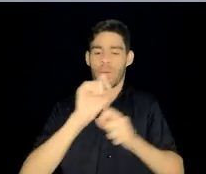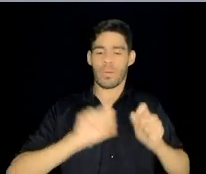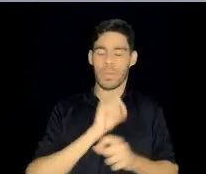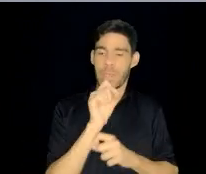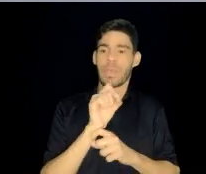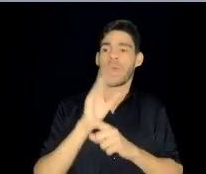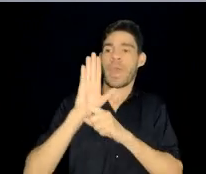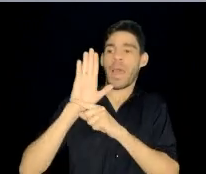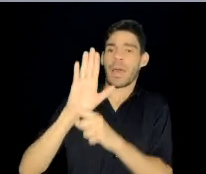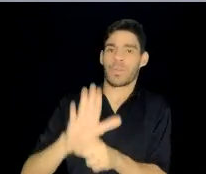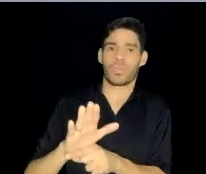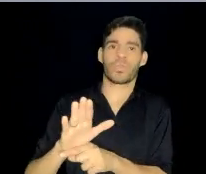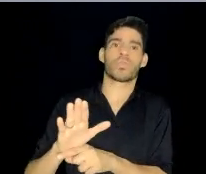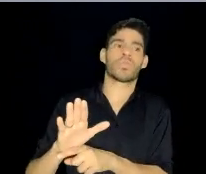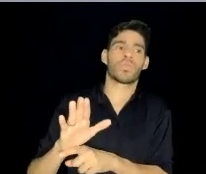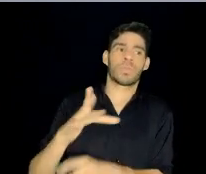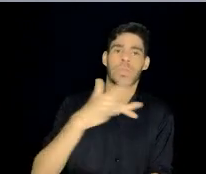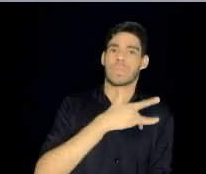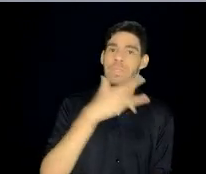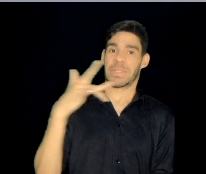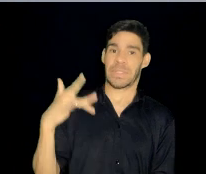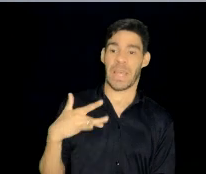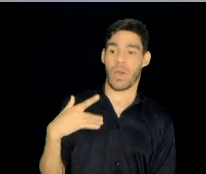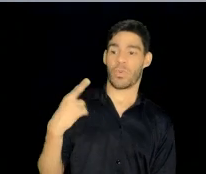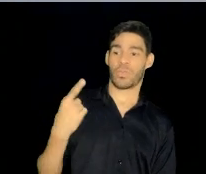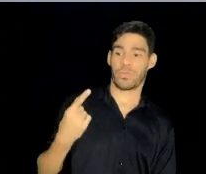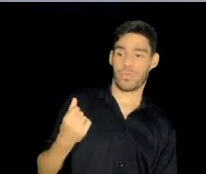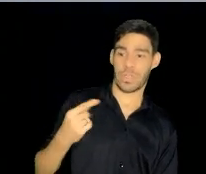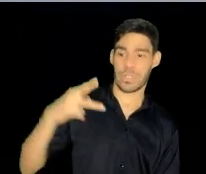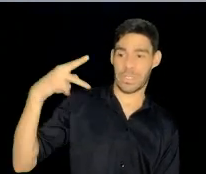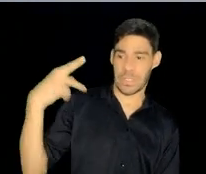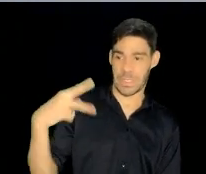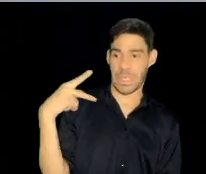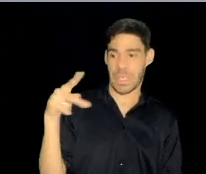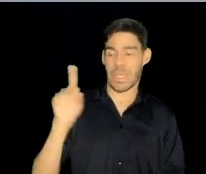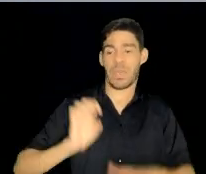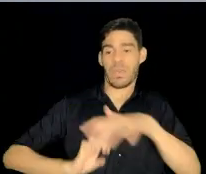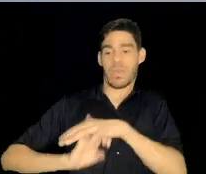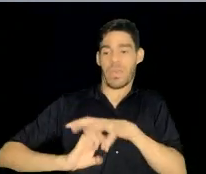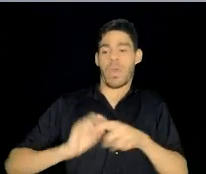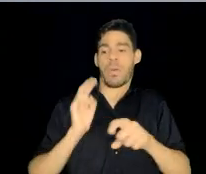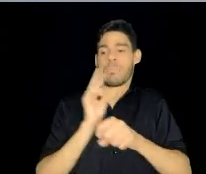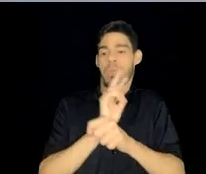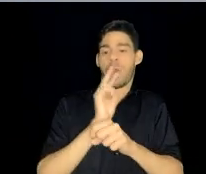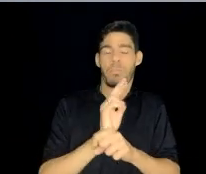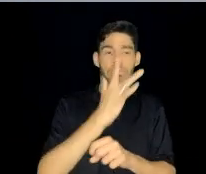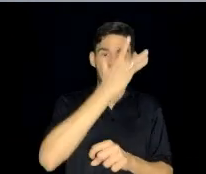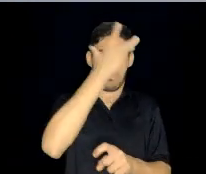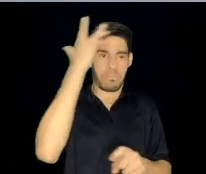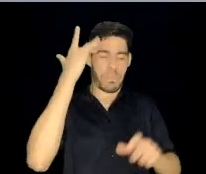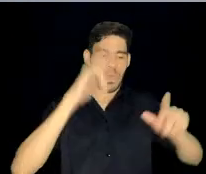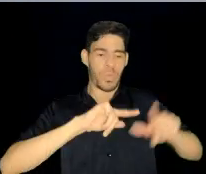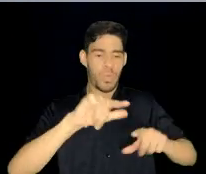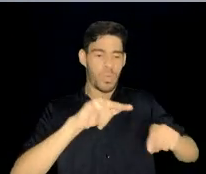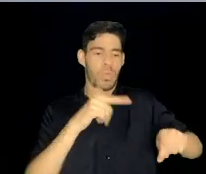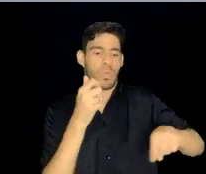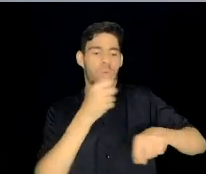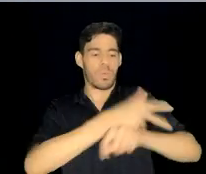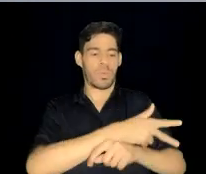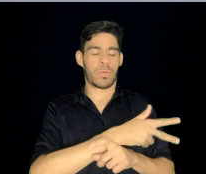empresa para salvar a sua saúde financeira e, com isso, preservar